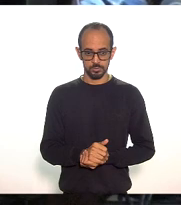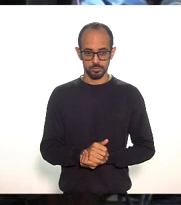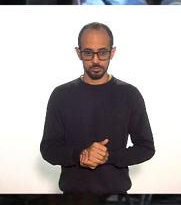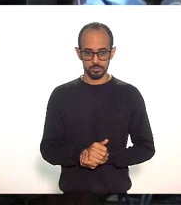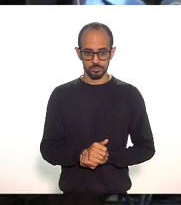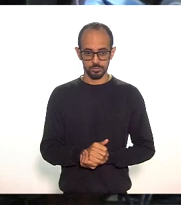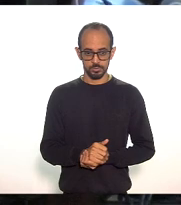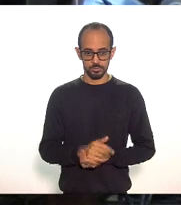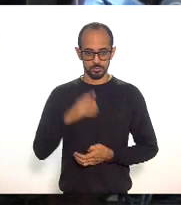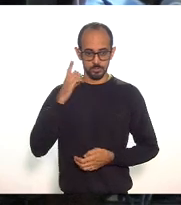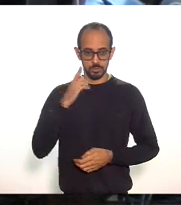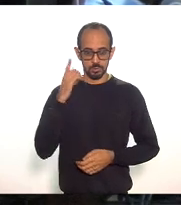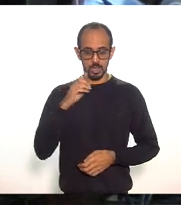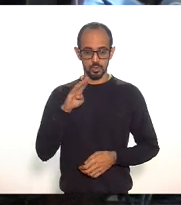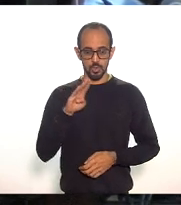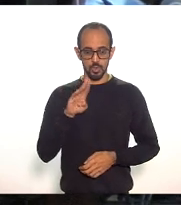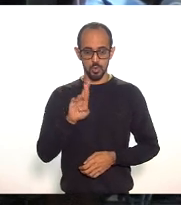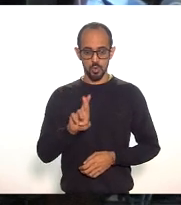Rubens Bontempo.